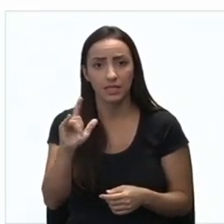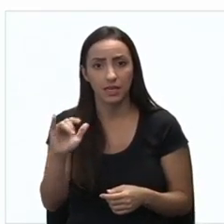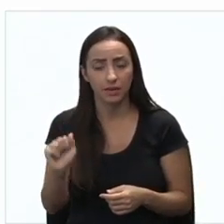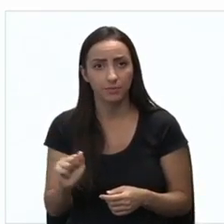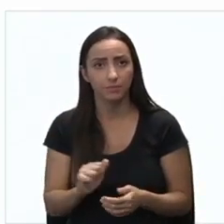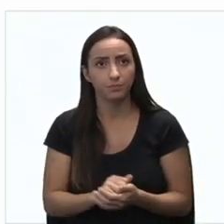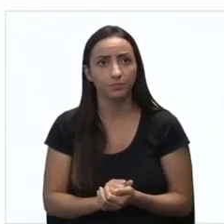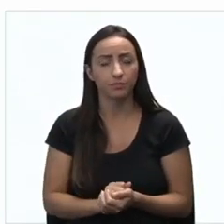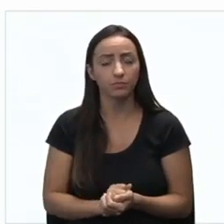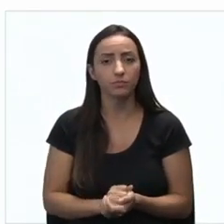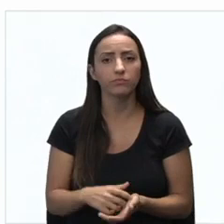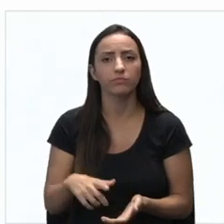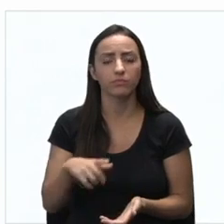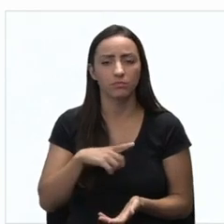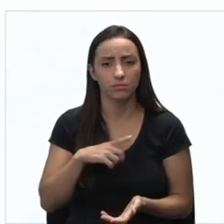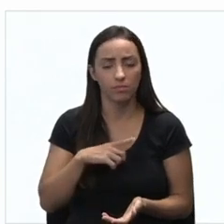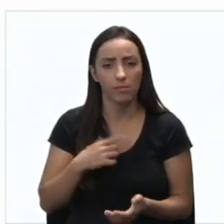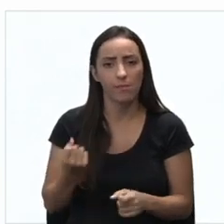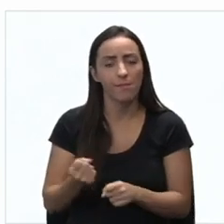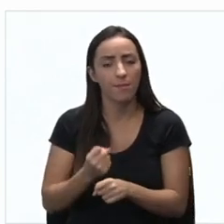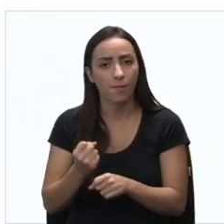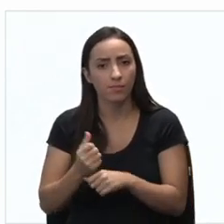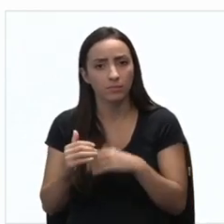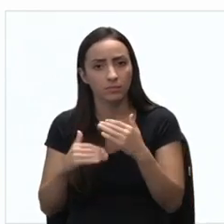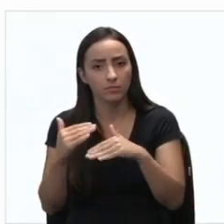a efetivação, aí, a construção